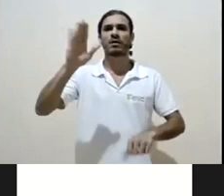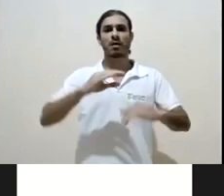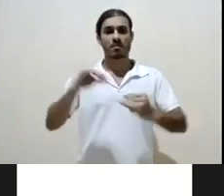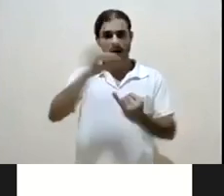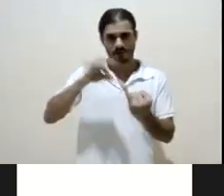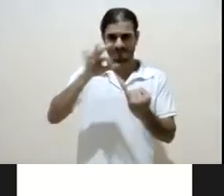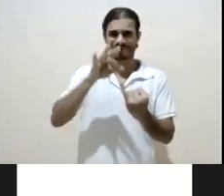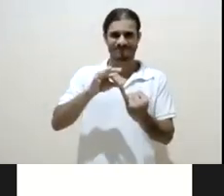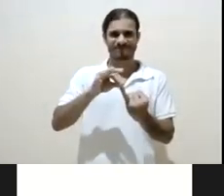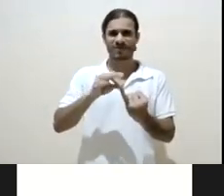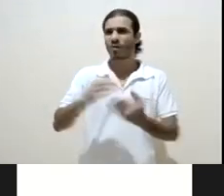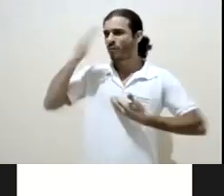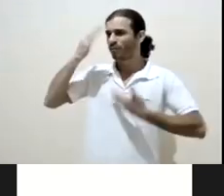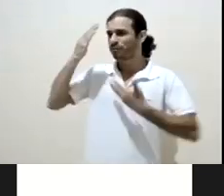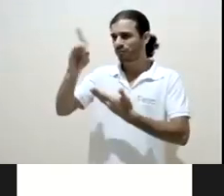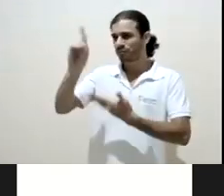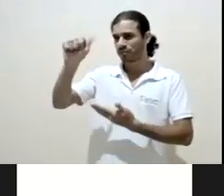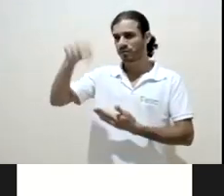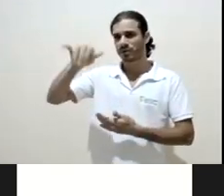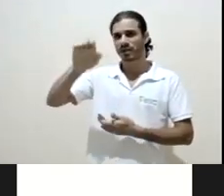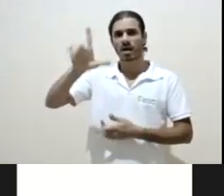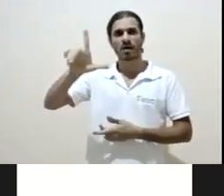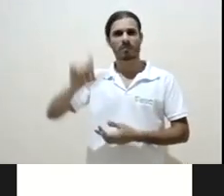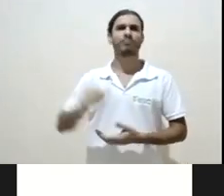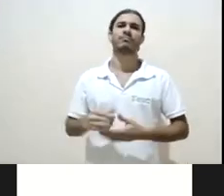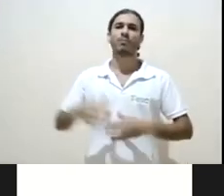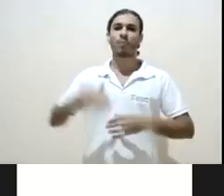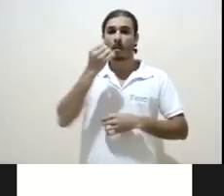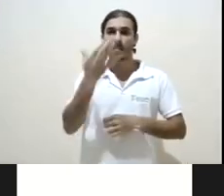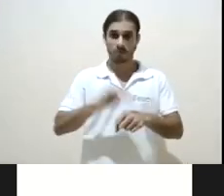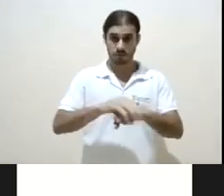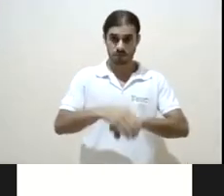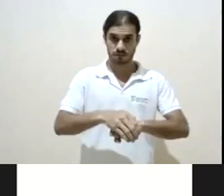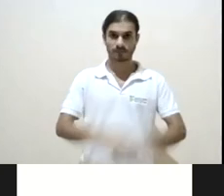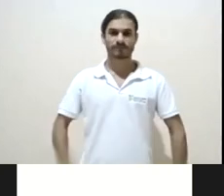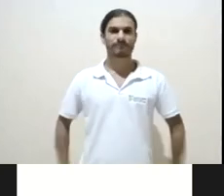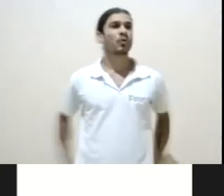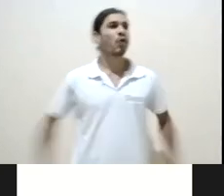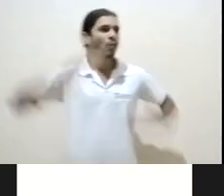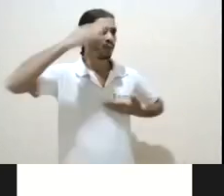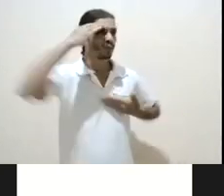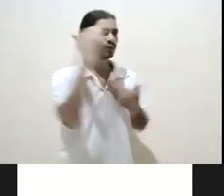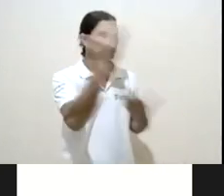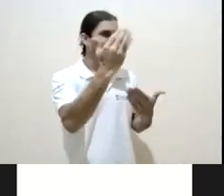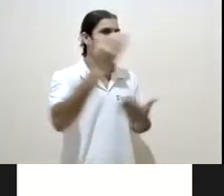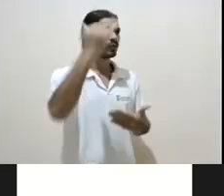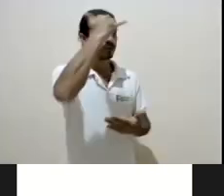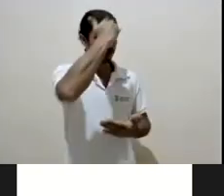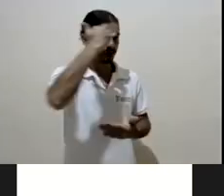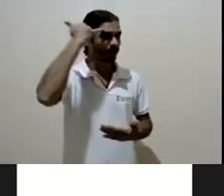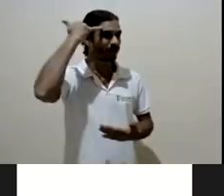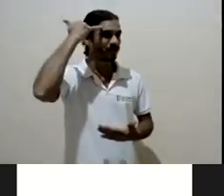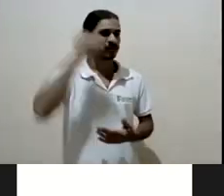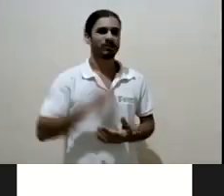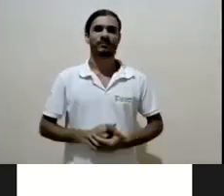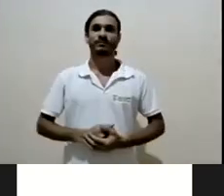Obrigado, Daniel. Boa noite a vocês. Muito obrigado, Jadir. E assim, encerramos a quinta